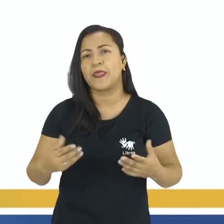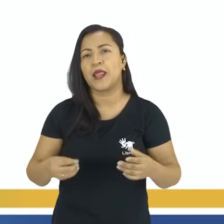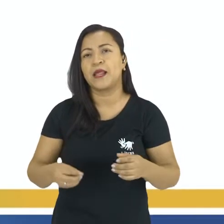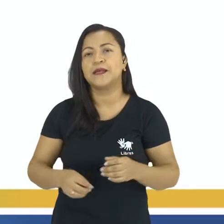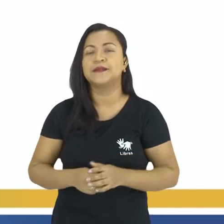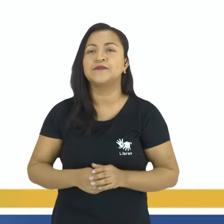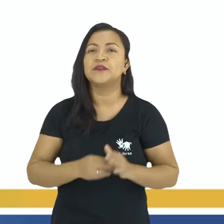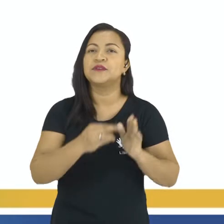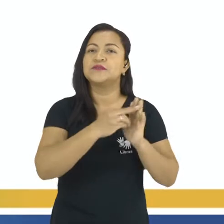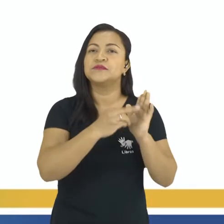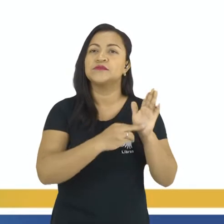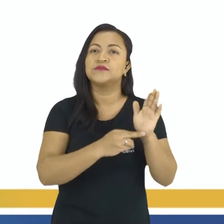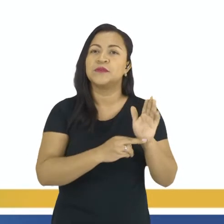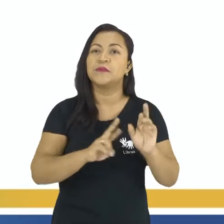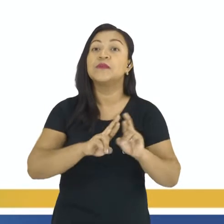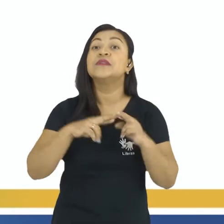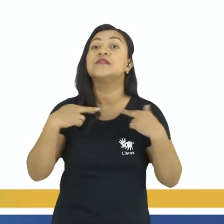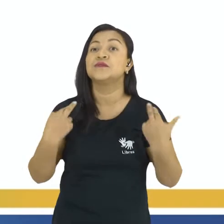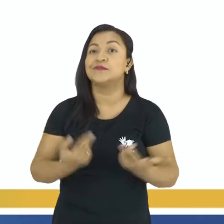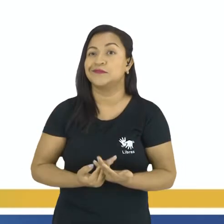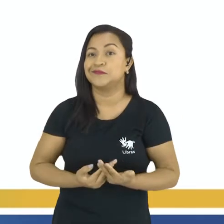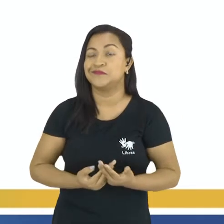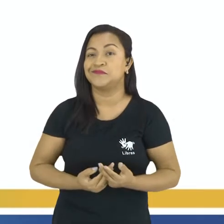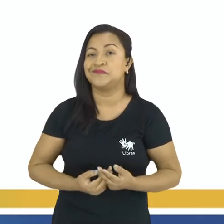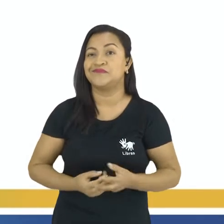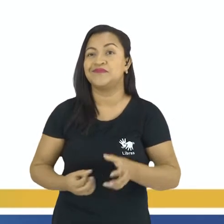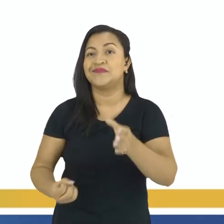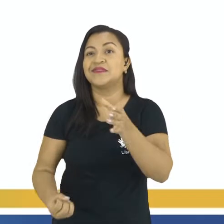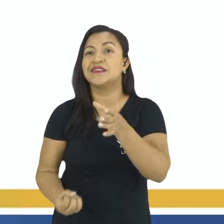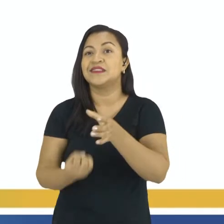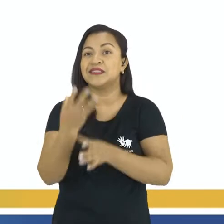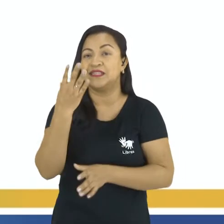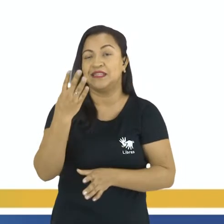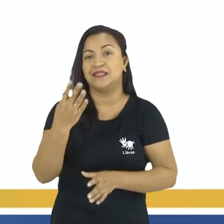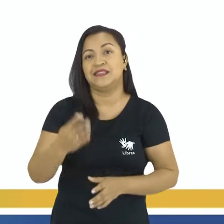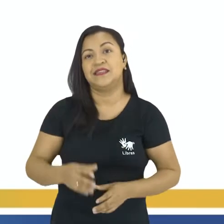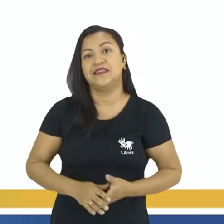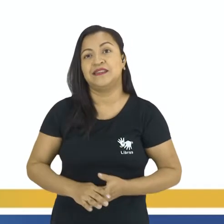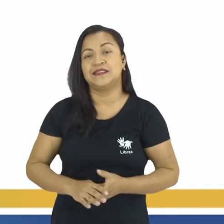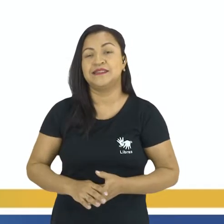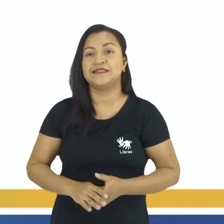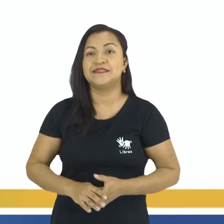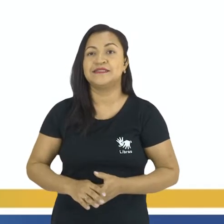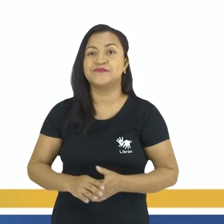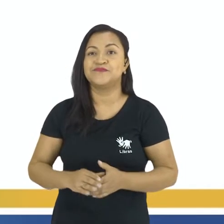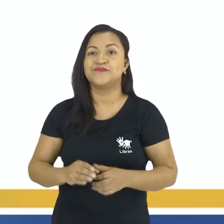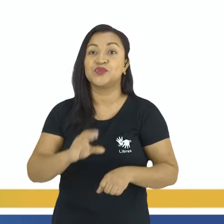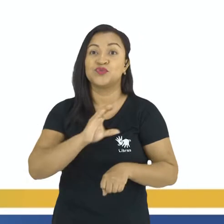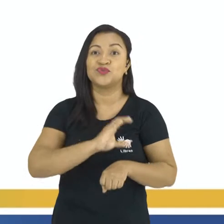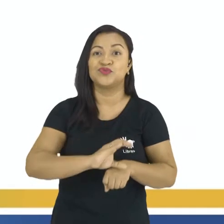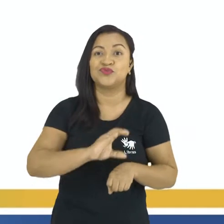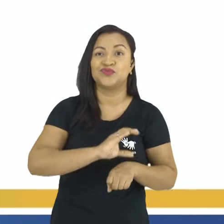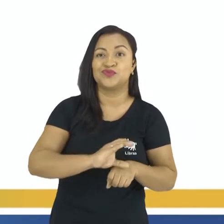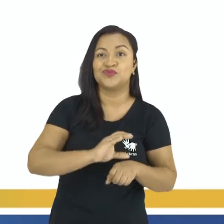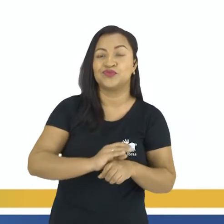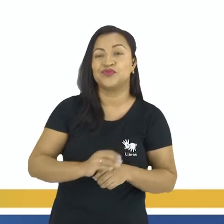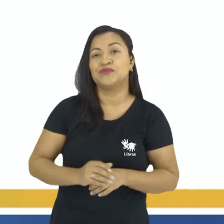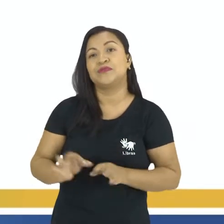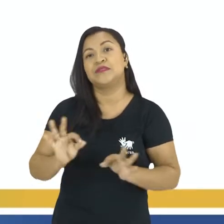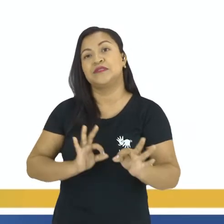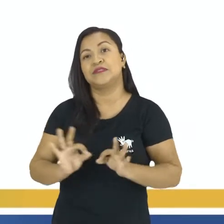pelo Concílio de Trento? Criar seminários para instruir e formar os novos